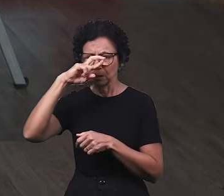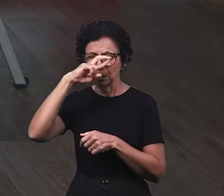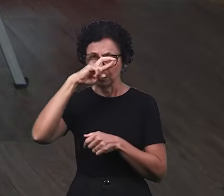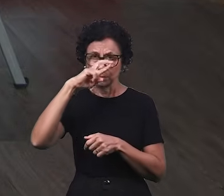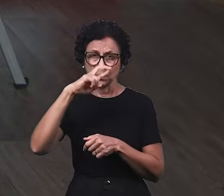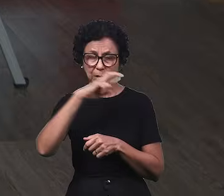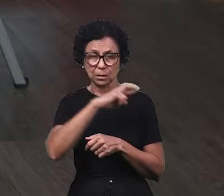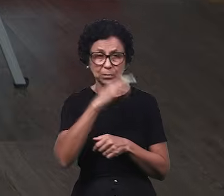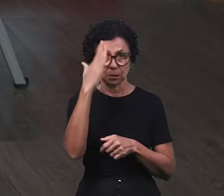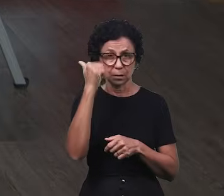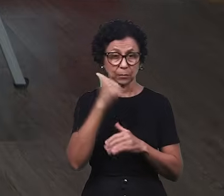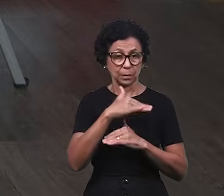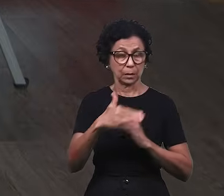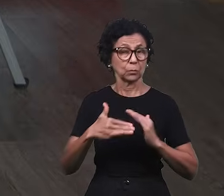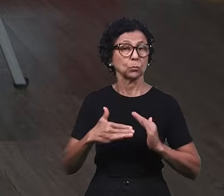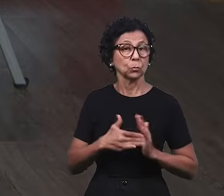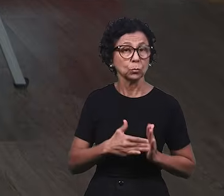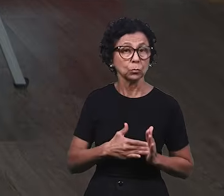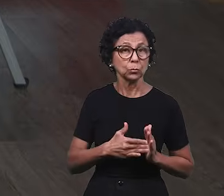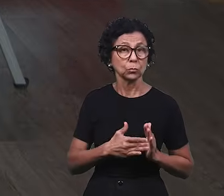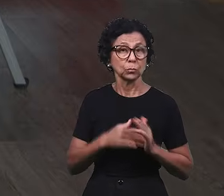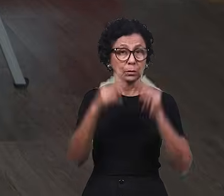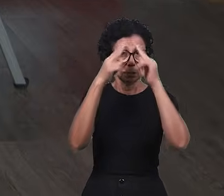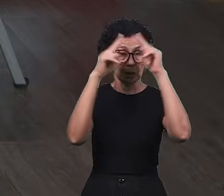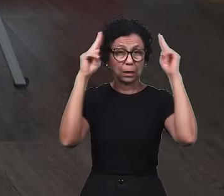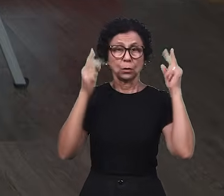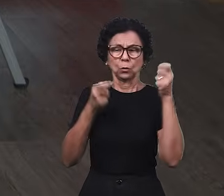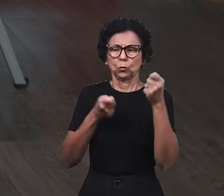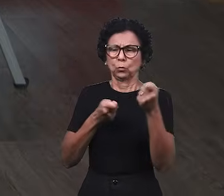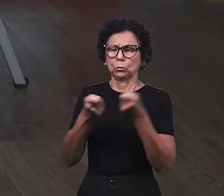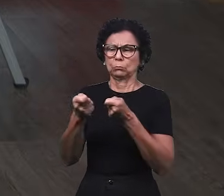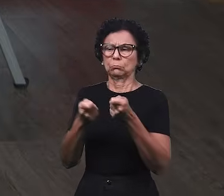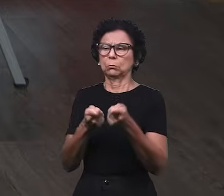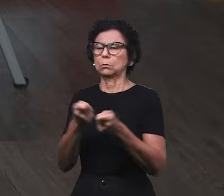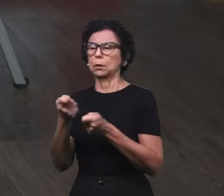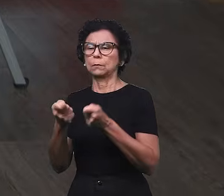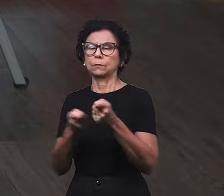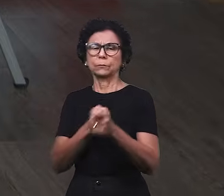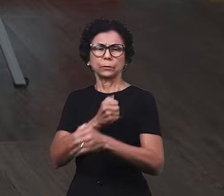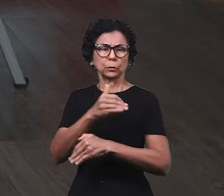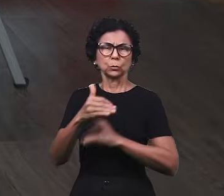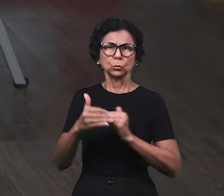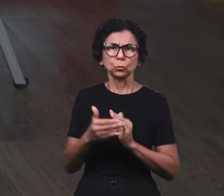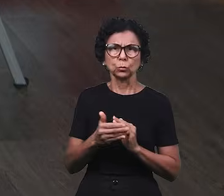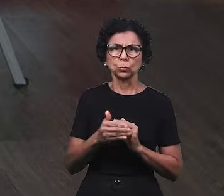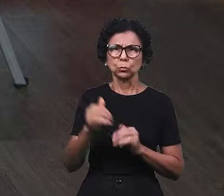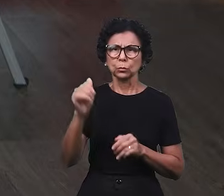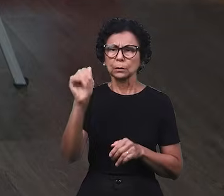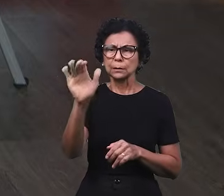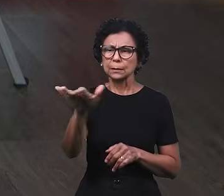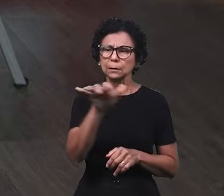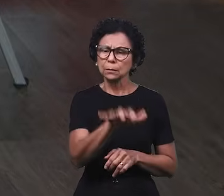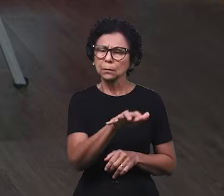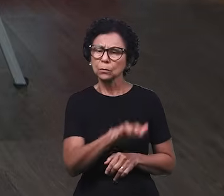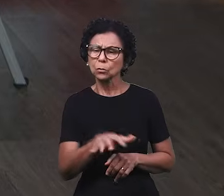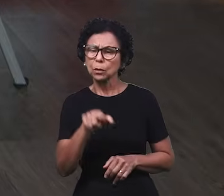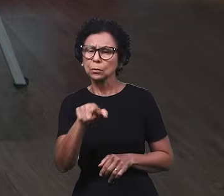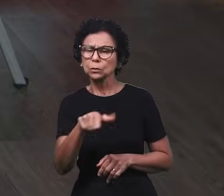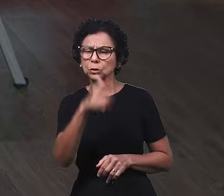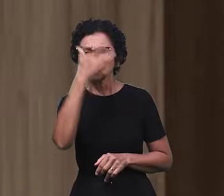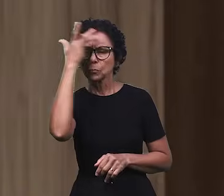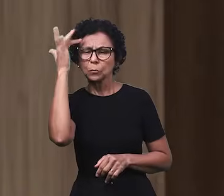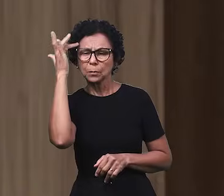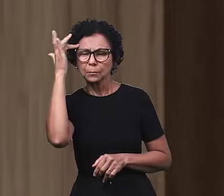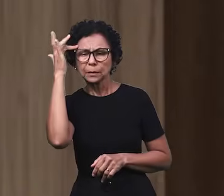método de manter o povo sob o controle, né? Era ter um informante em cada local. Ele já